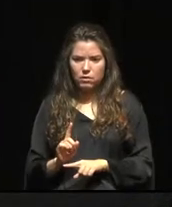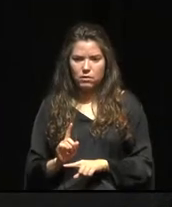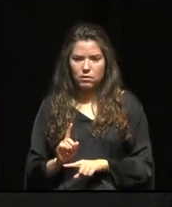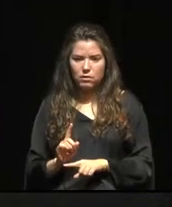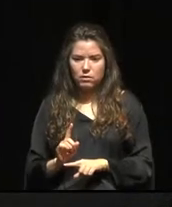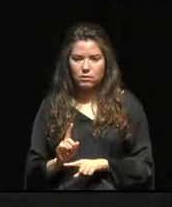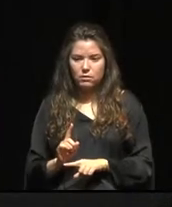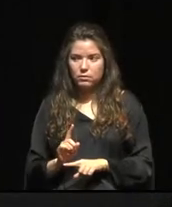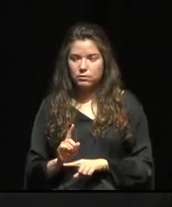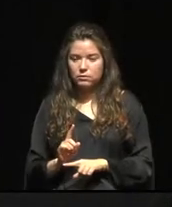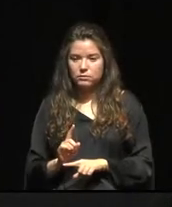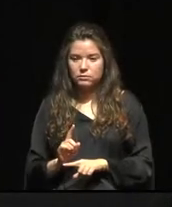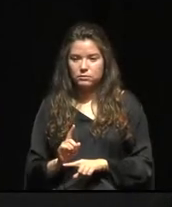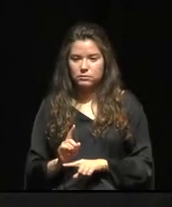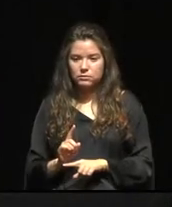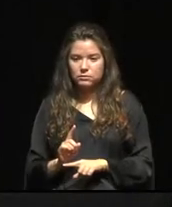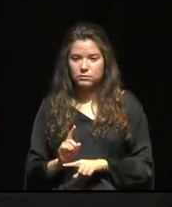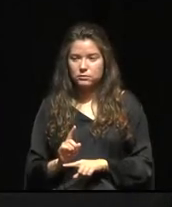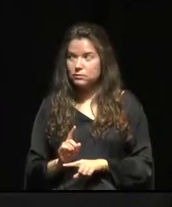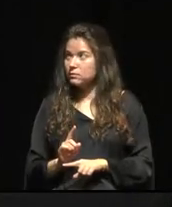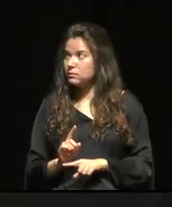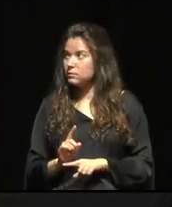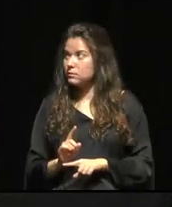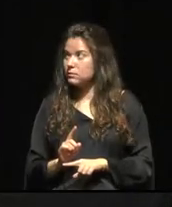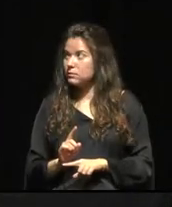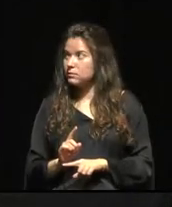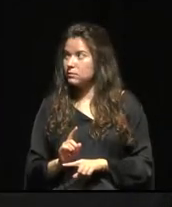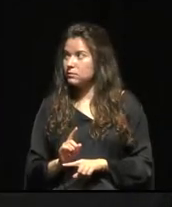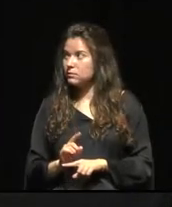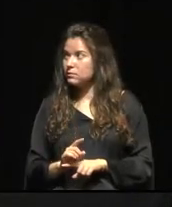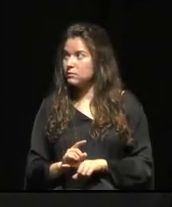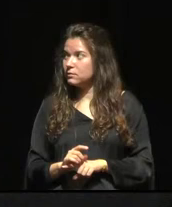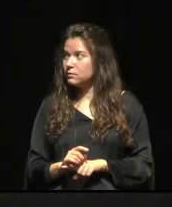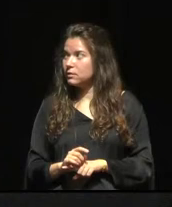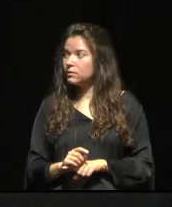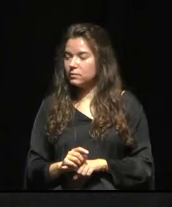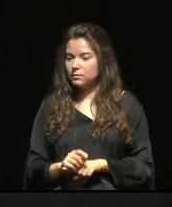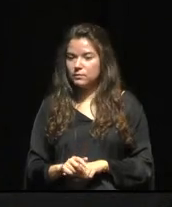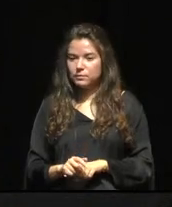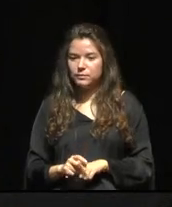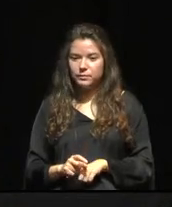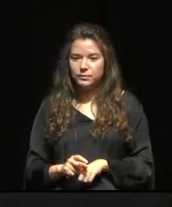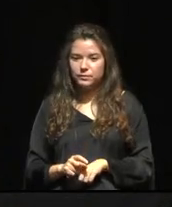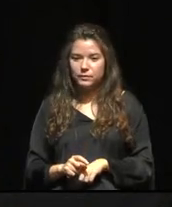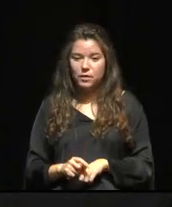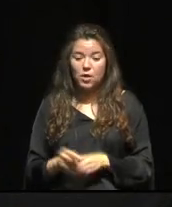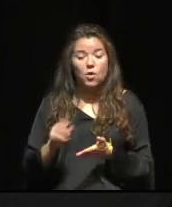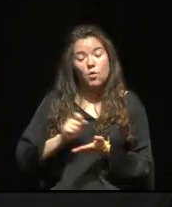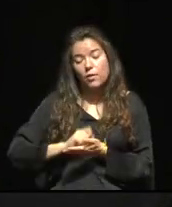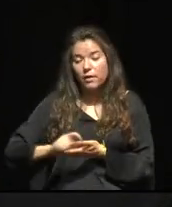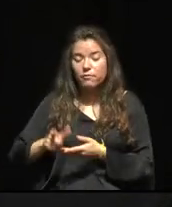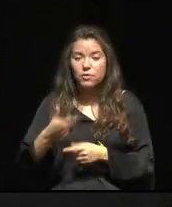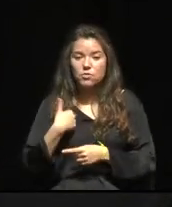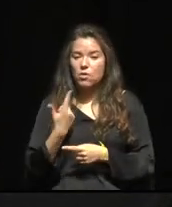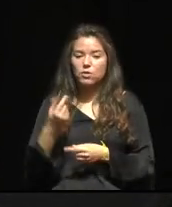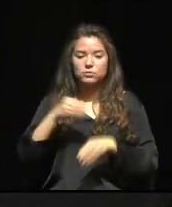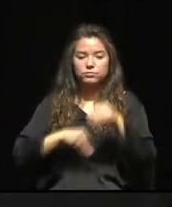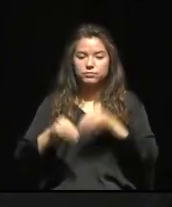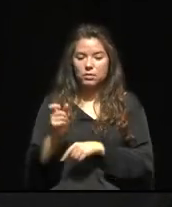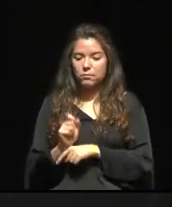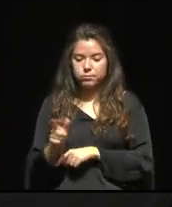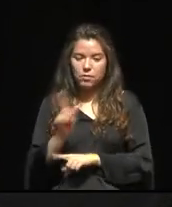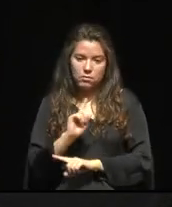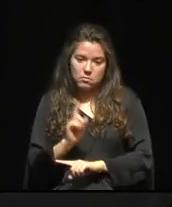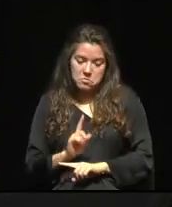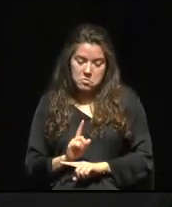escrita de facto era um envio é um envio não é nada mais do que um envio nós não costumamos votar